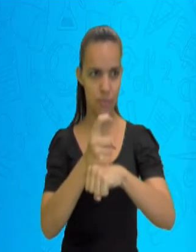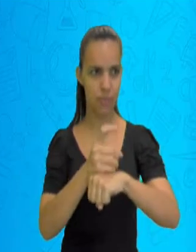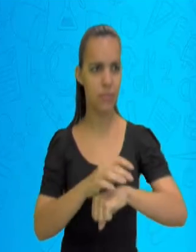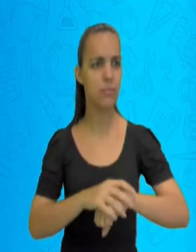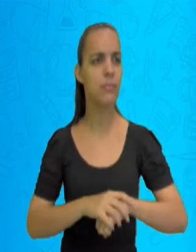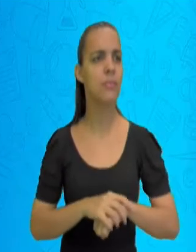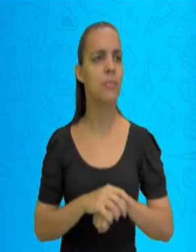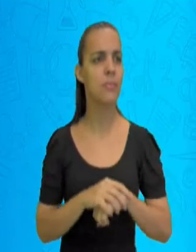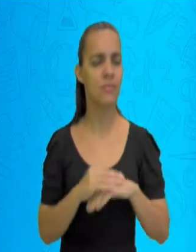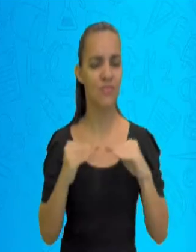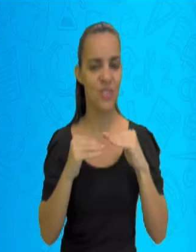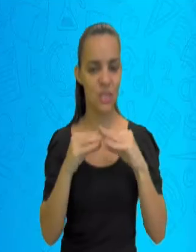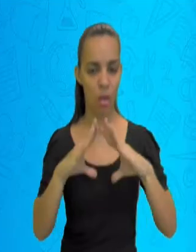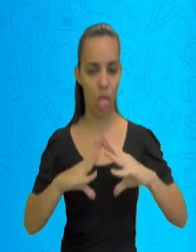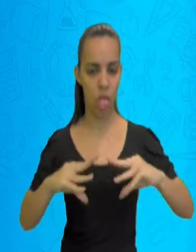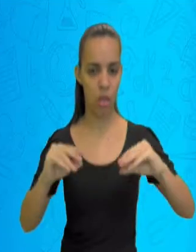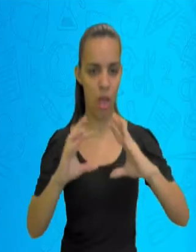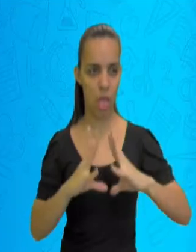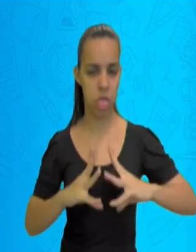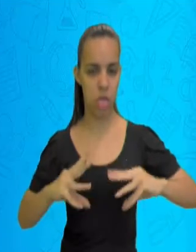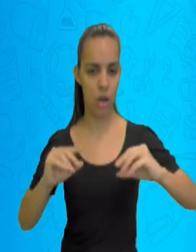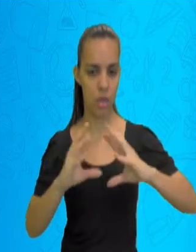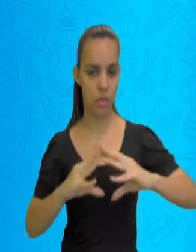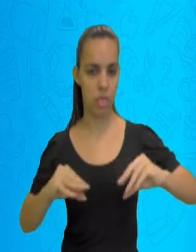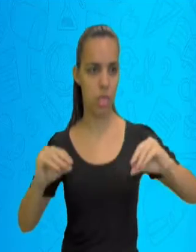maciça, homogênea,